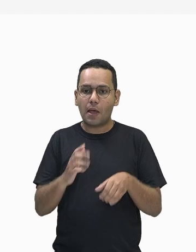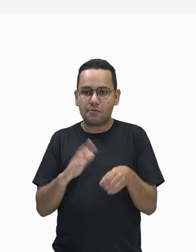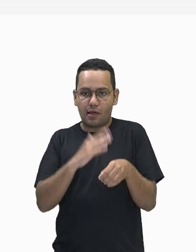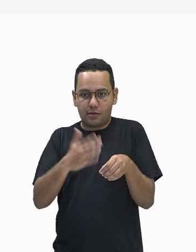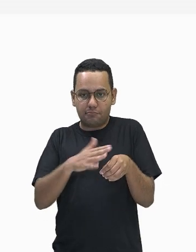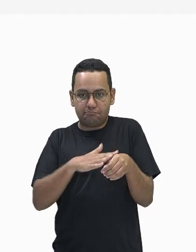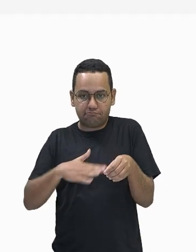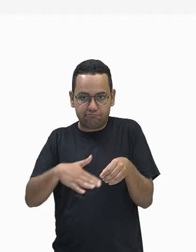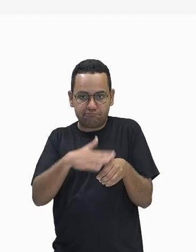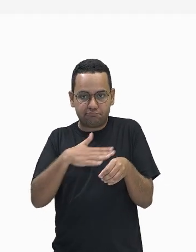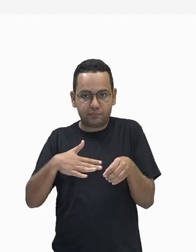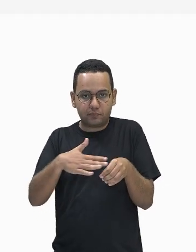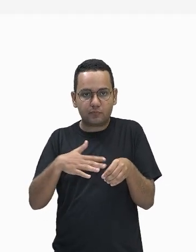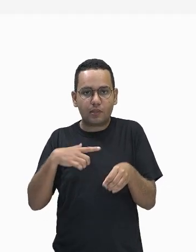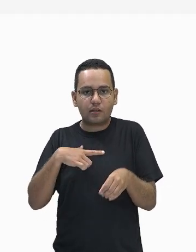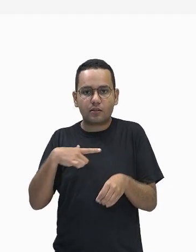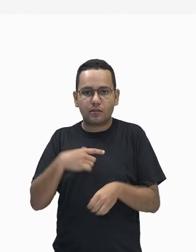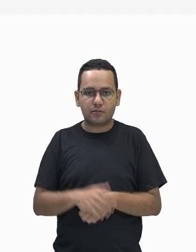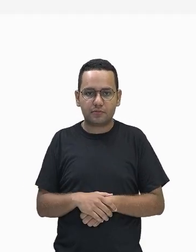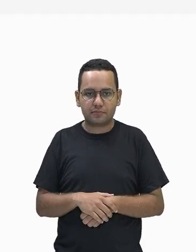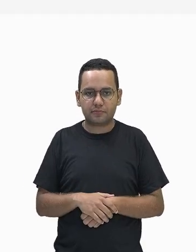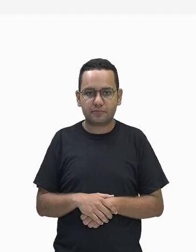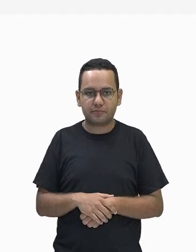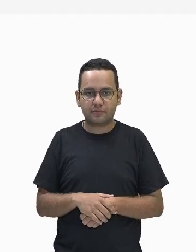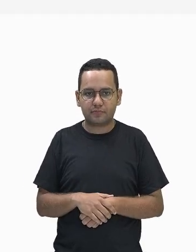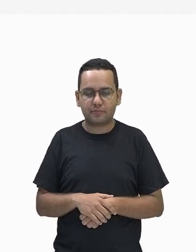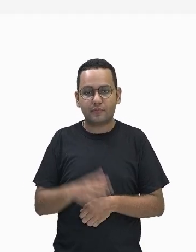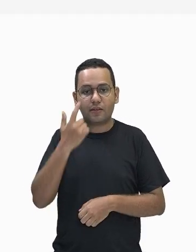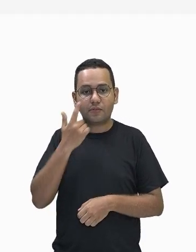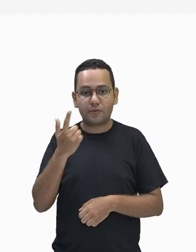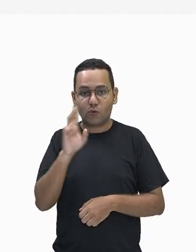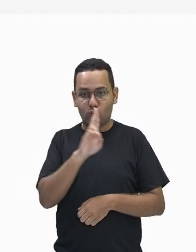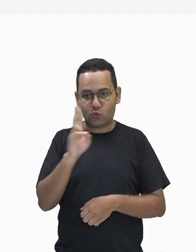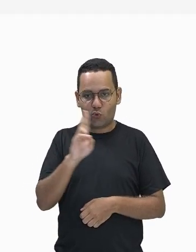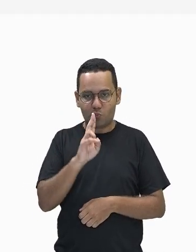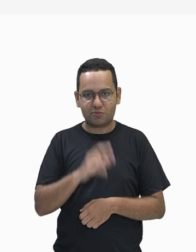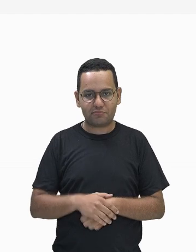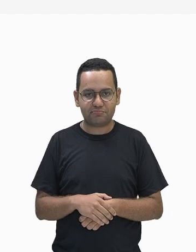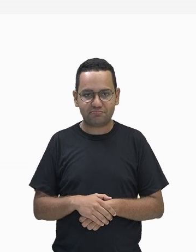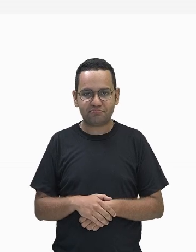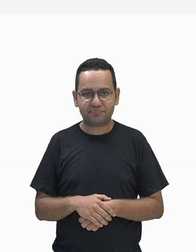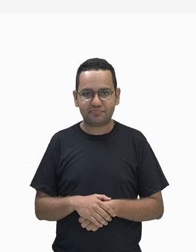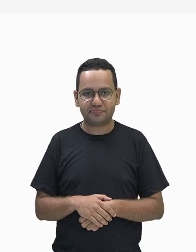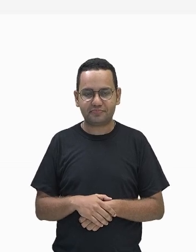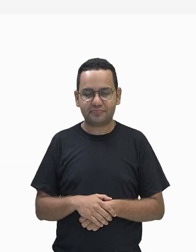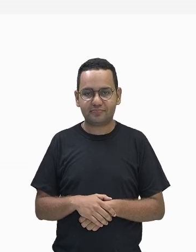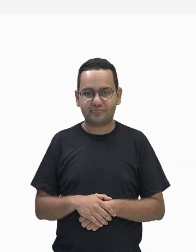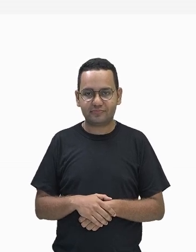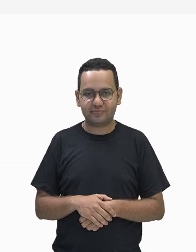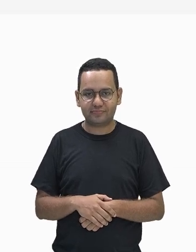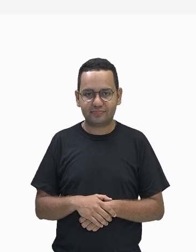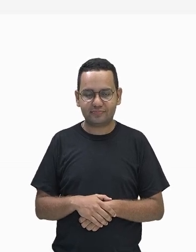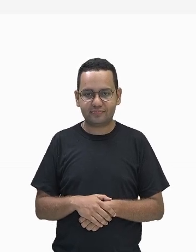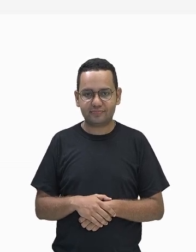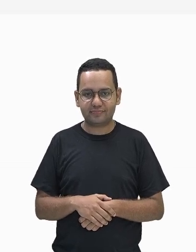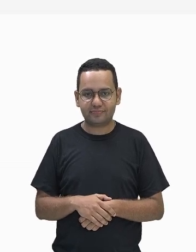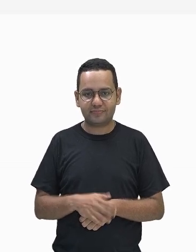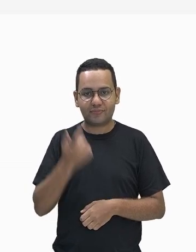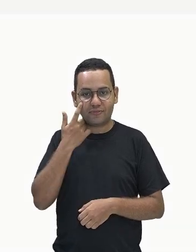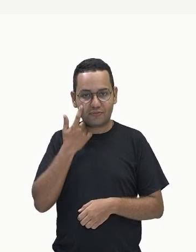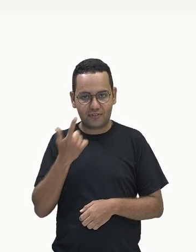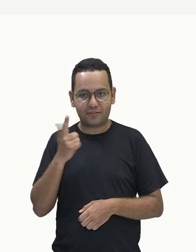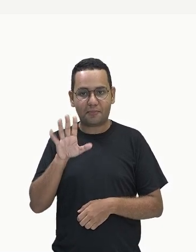genitais, que inclui os lábios, clitóris e a abertura vaginal. Deixa eu destacar para vocês na imagem que vocês